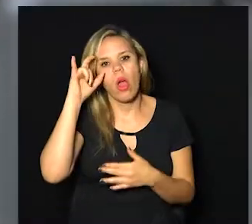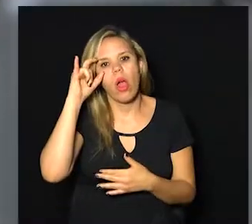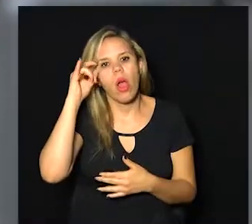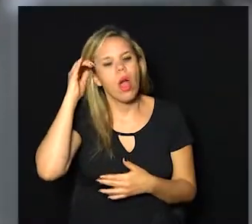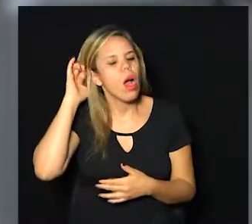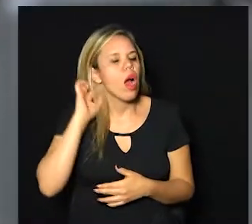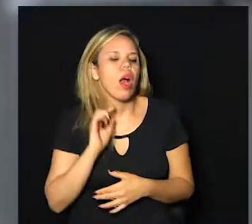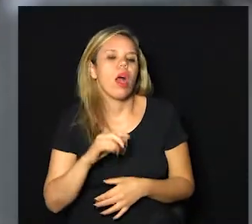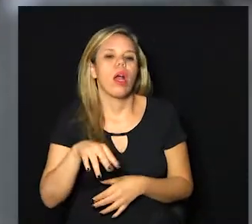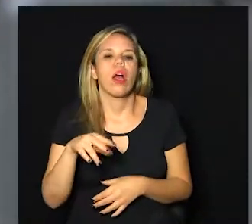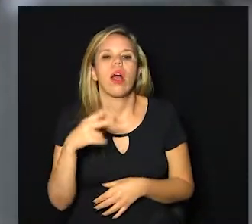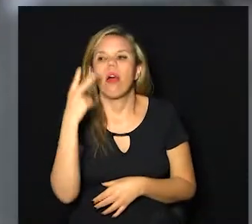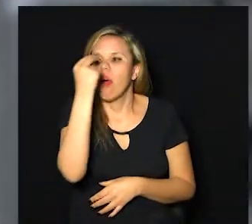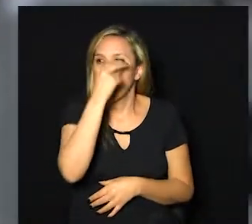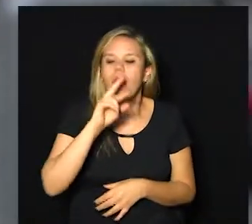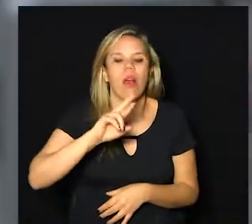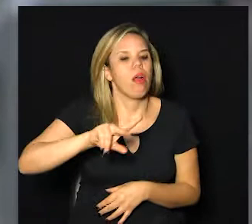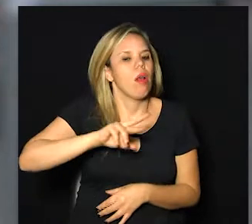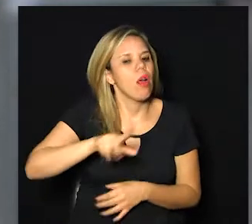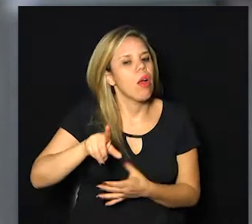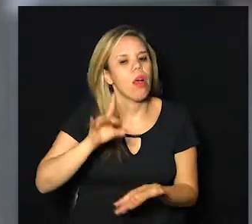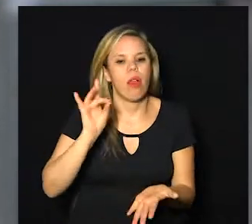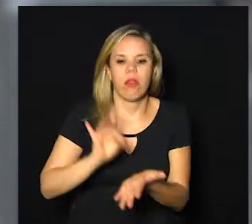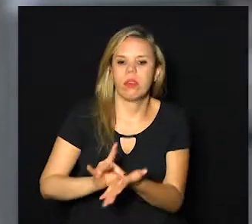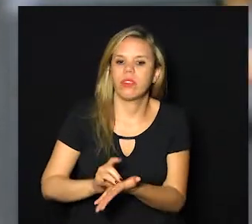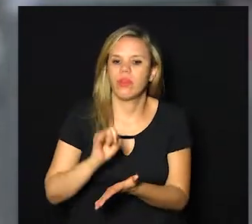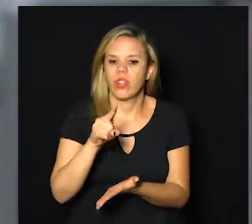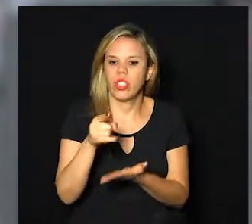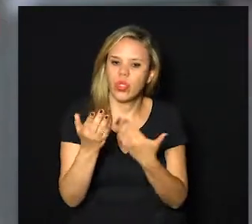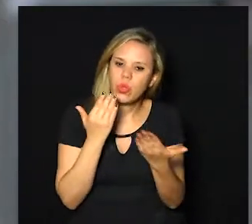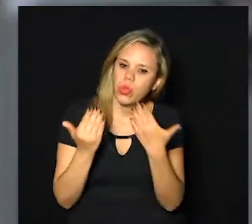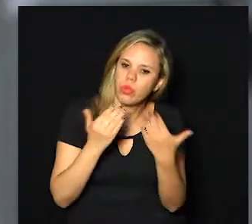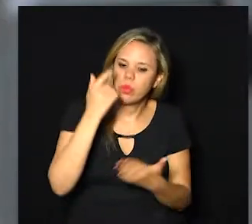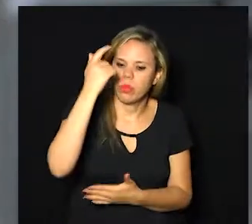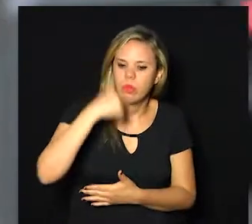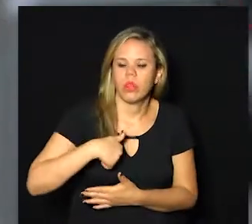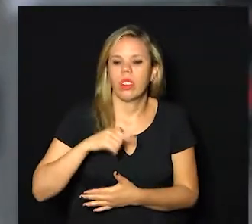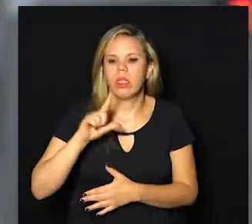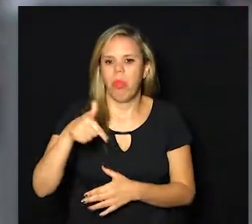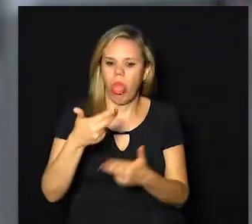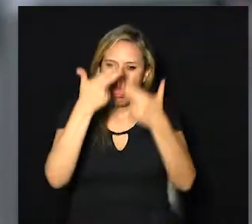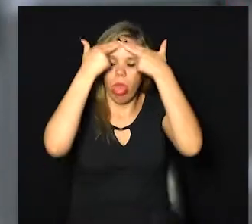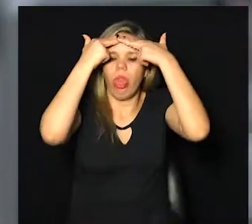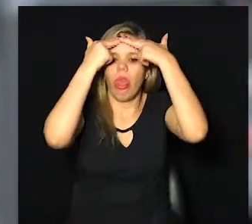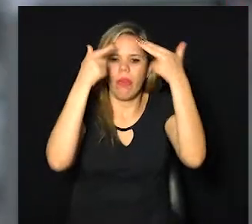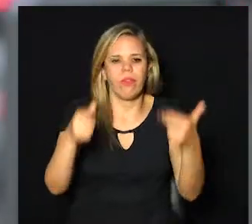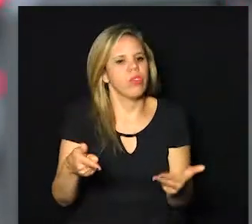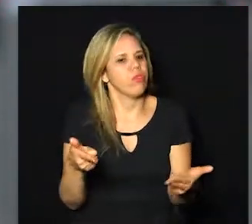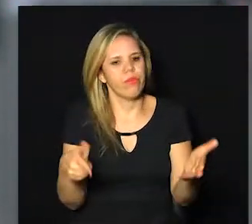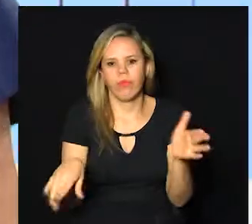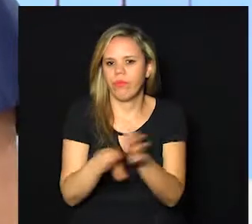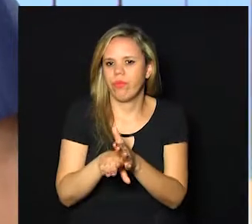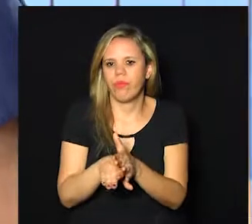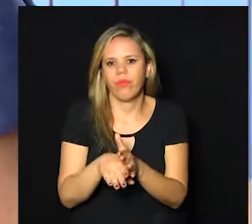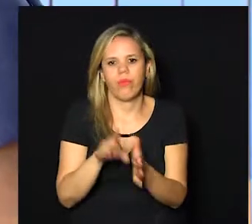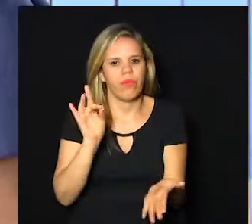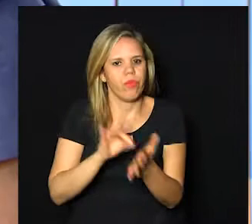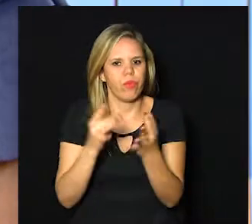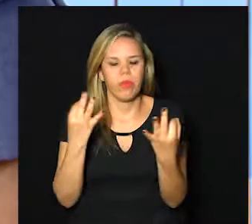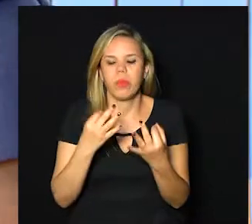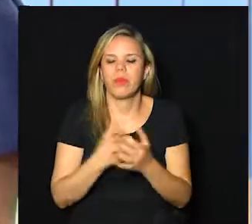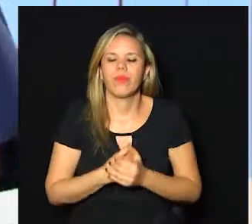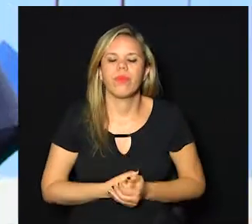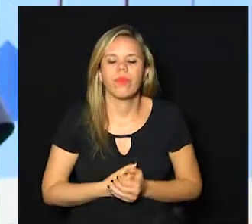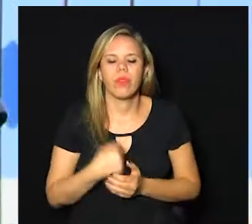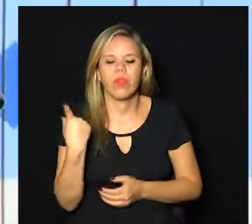E fantasia não é real. Então, se você ficar se comparando com isso, você vai acabar frustrado, porque você não vai chegar lá. Você falou dessa